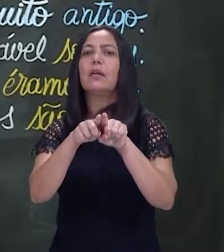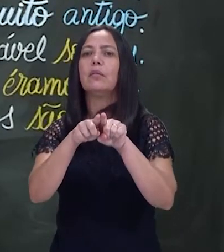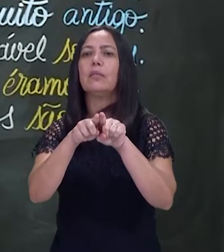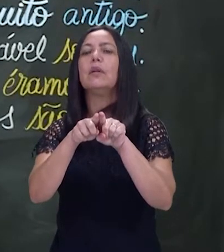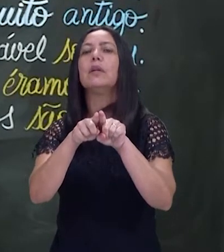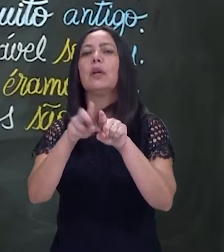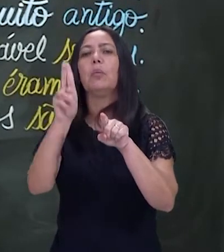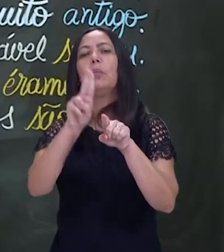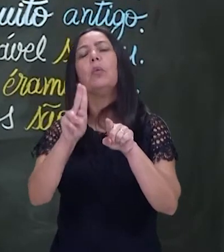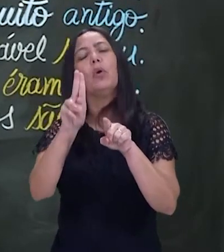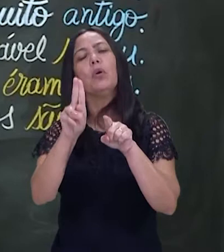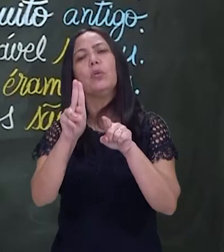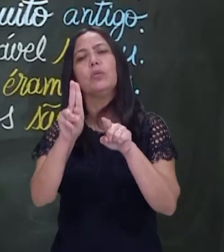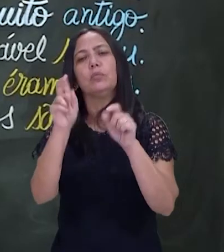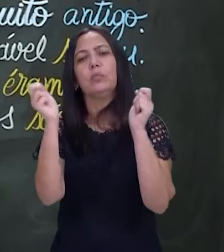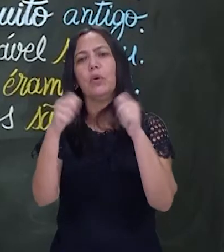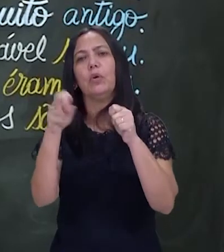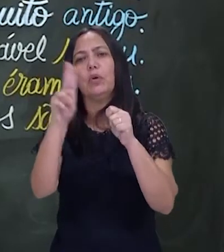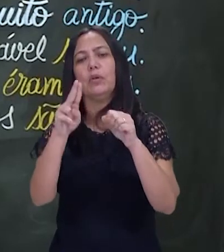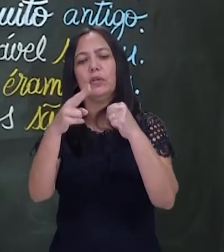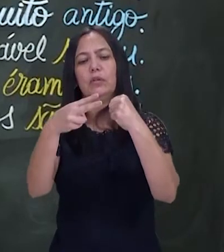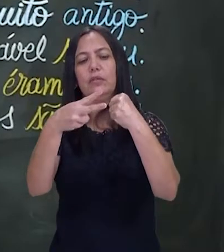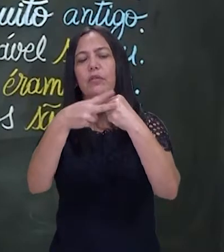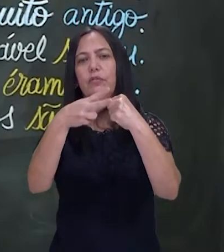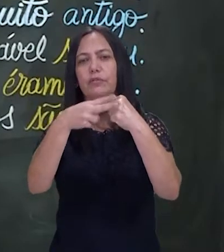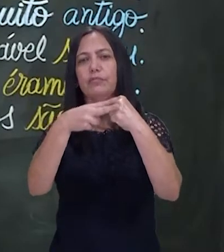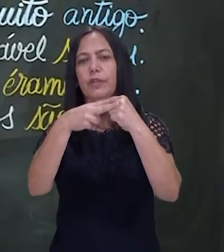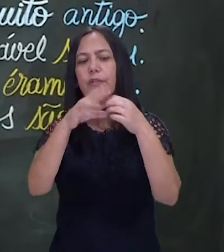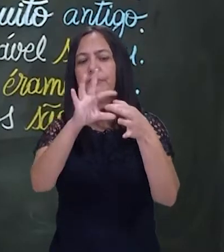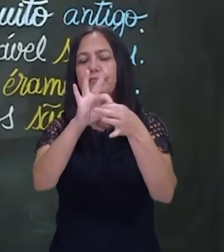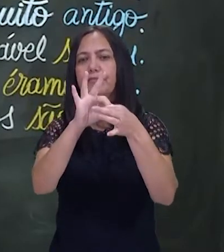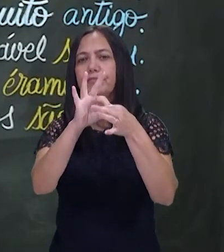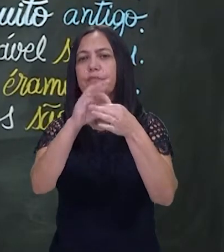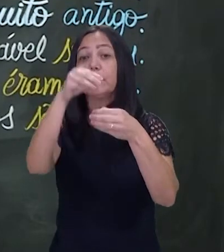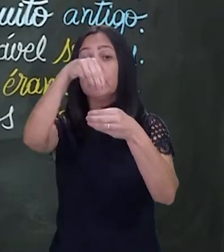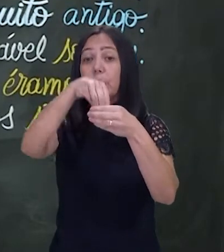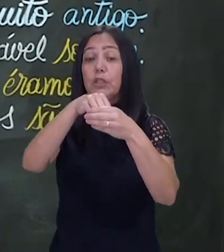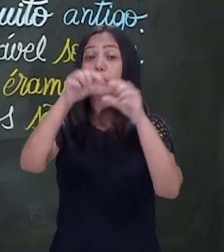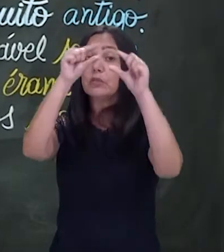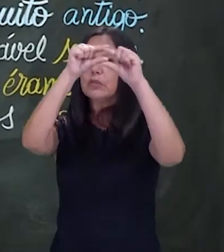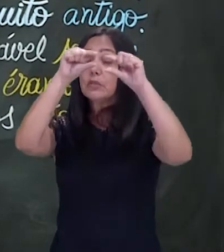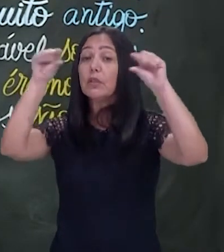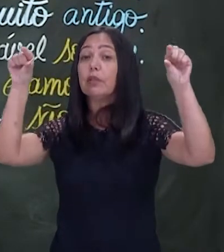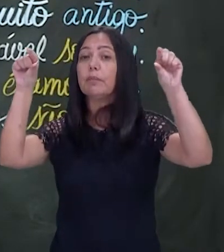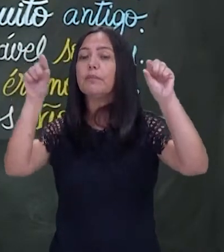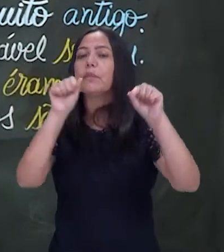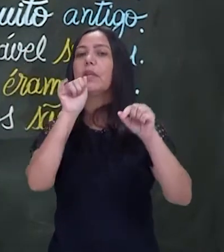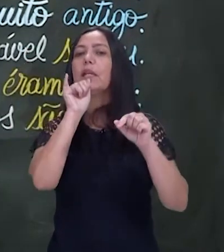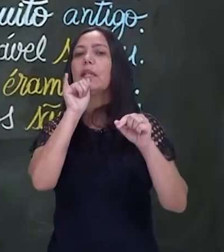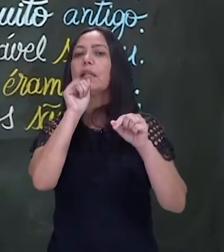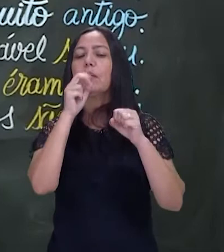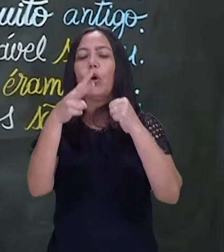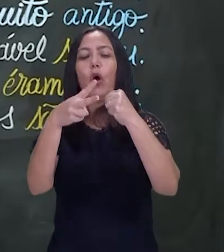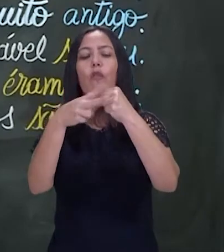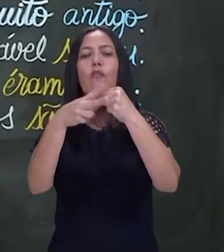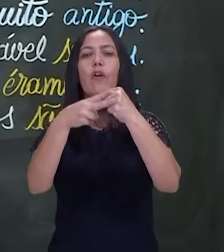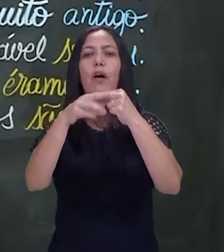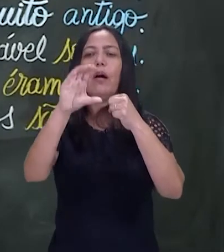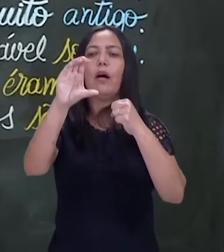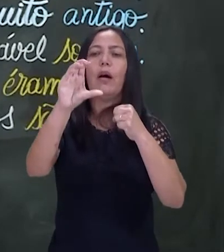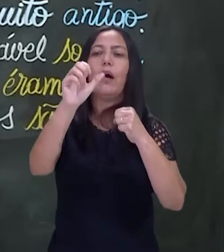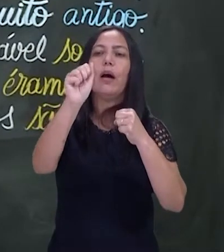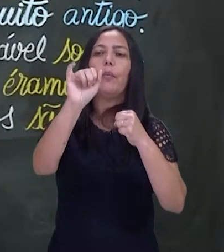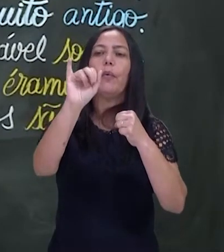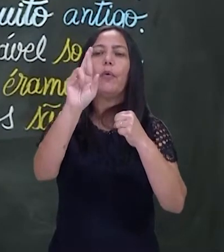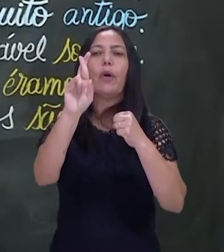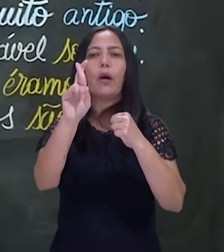posição desse verbo e como ele é aplicado dentro desta oração. Lembre-se disso. O verbo cair também, que geralmente indica ação,